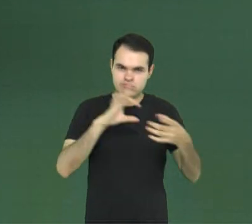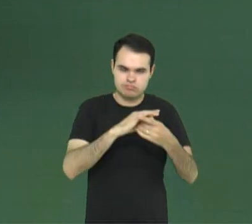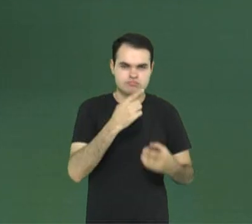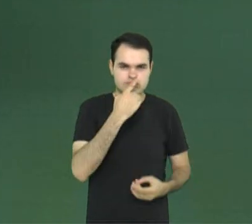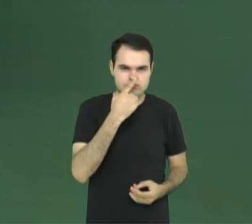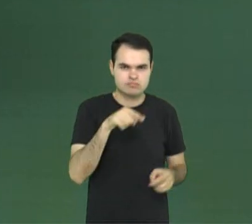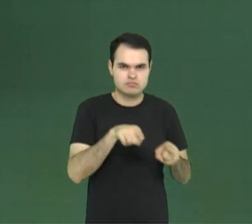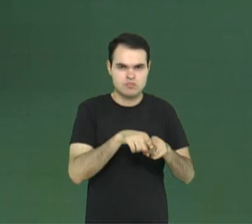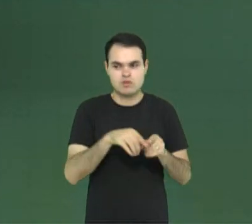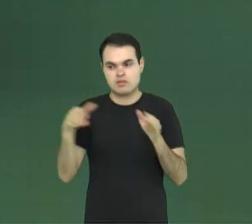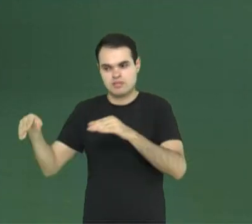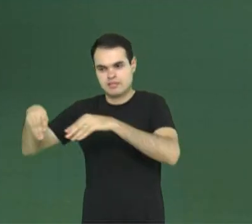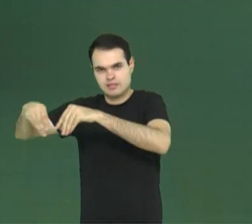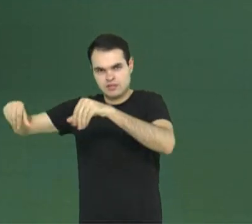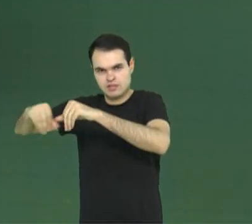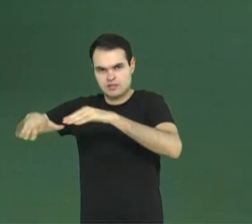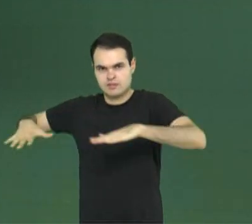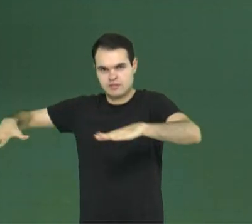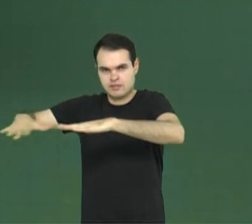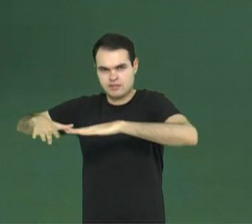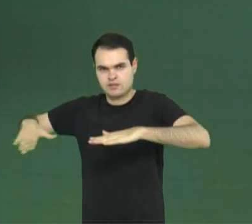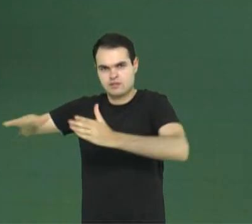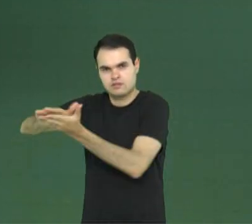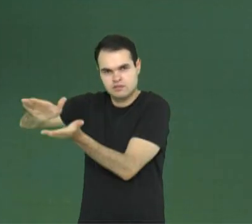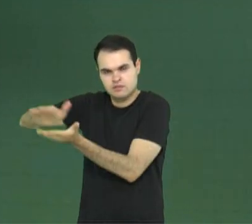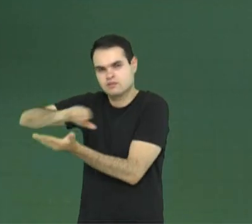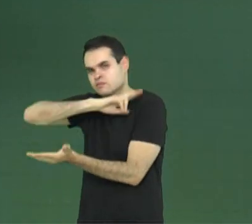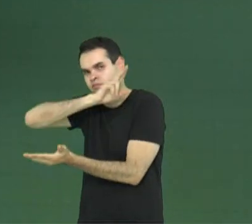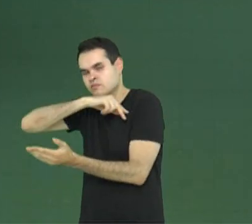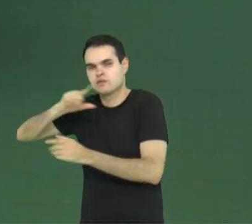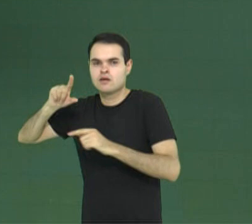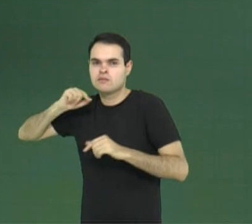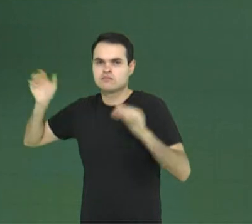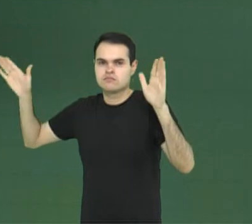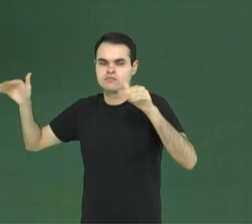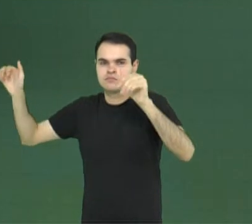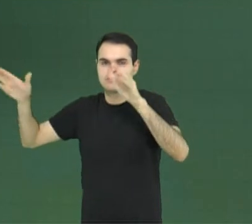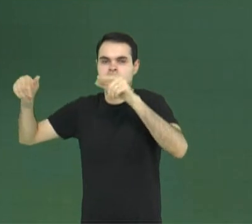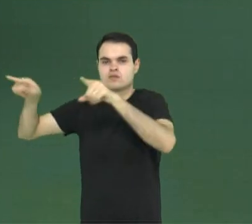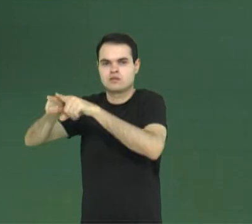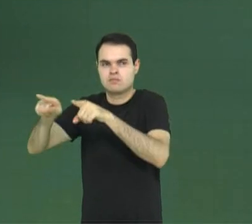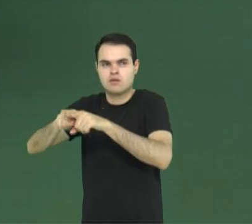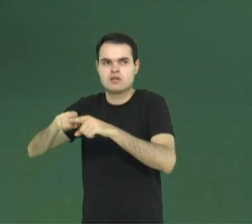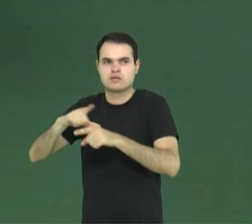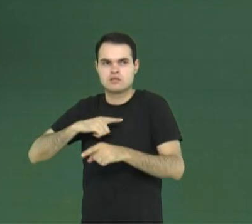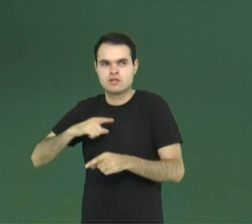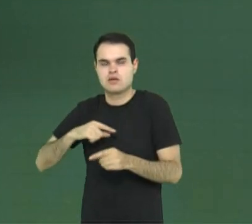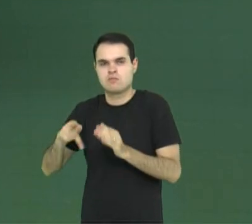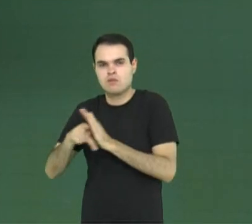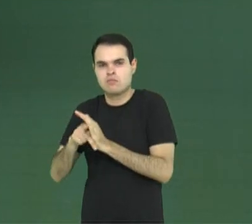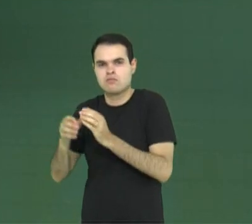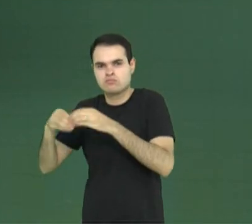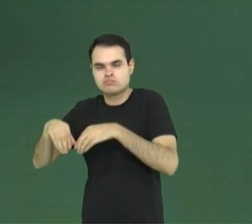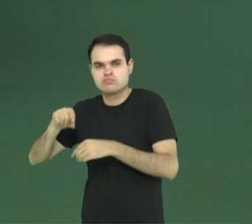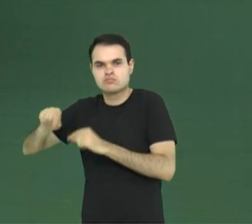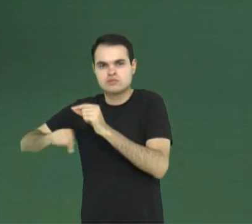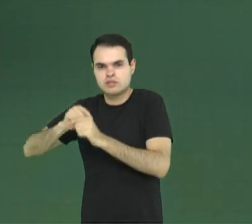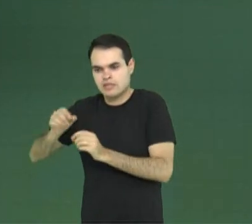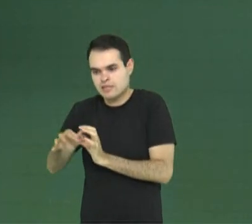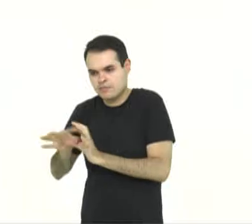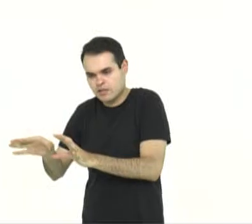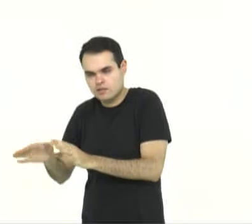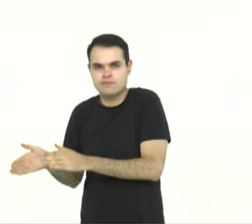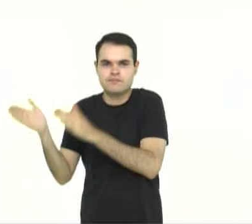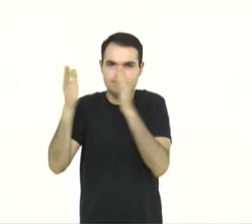os terrestres aqui, que são répteis, aves. E eu trouxe um ovo, que nos ovos também tem eliminação por ácido úrico. E a ureia